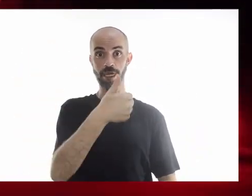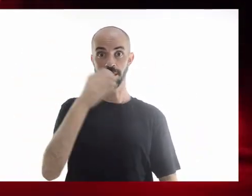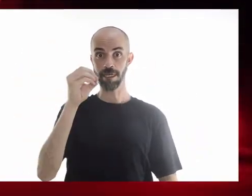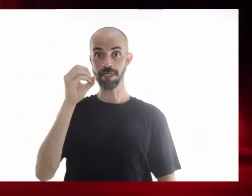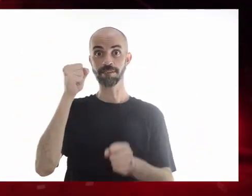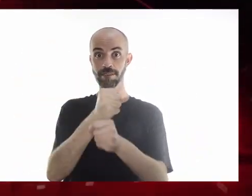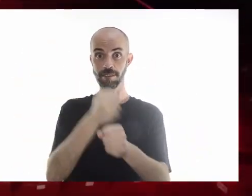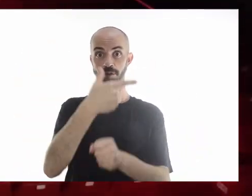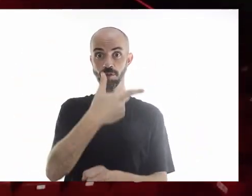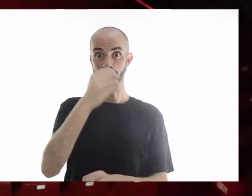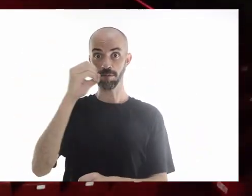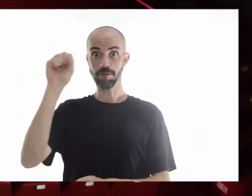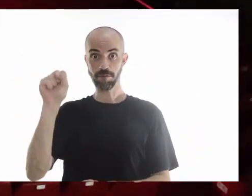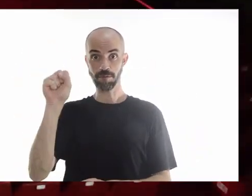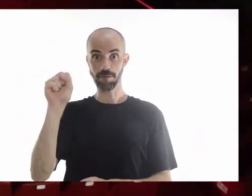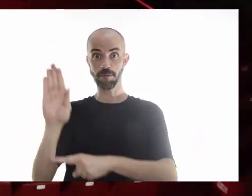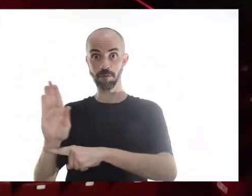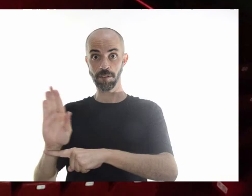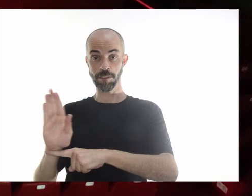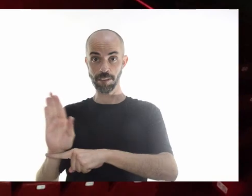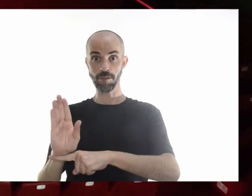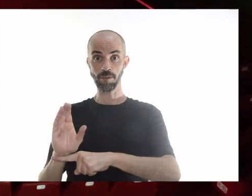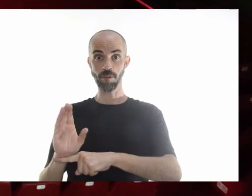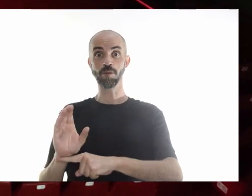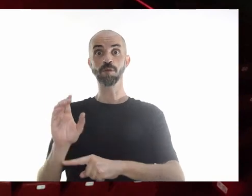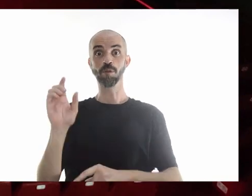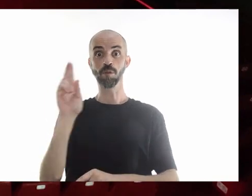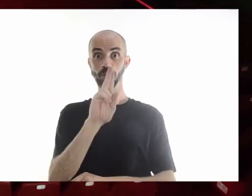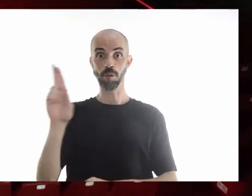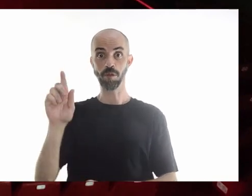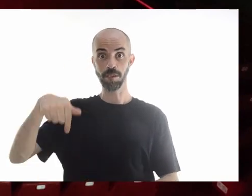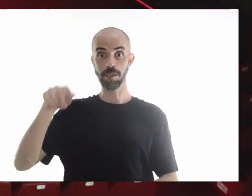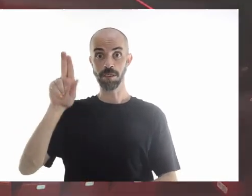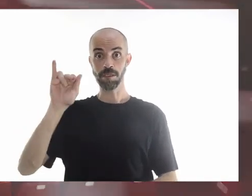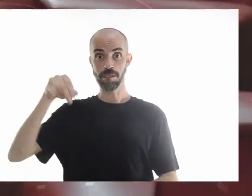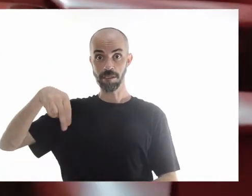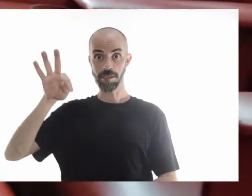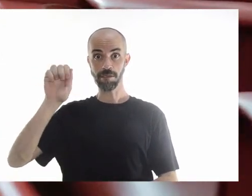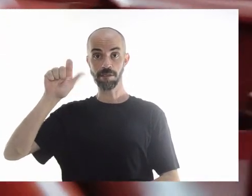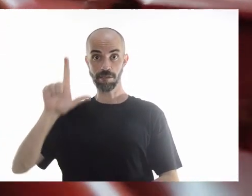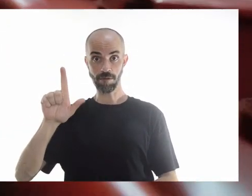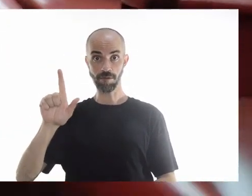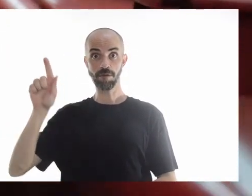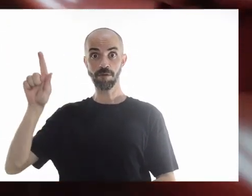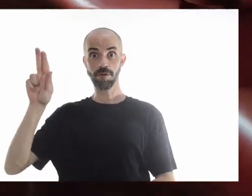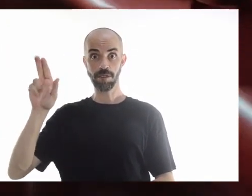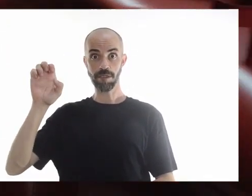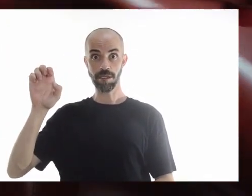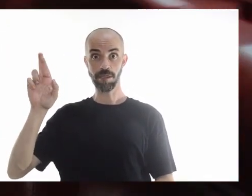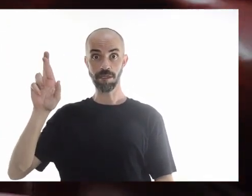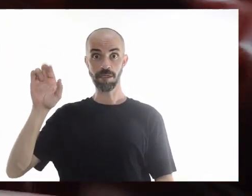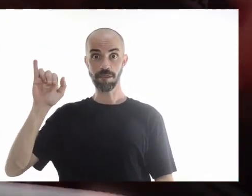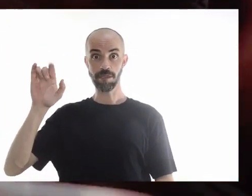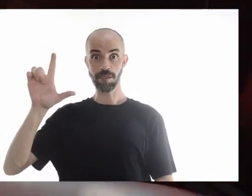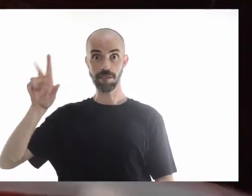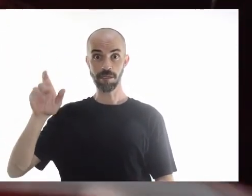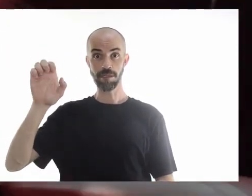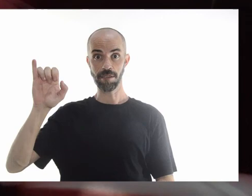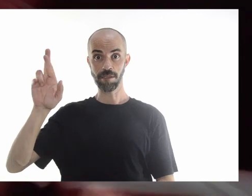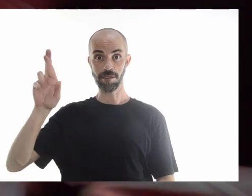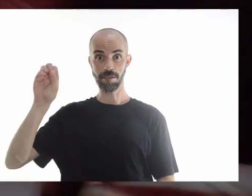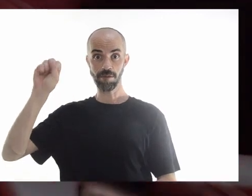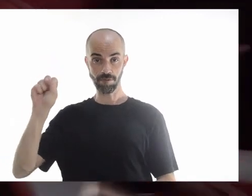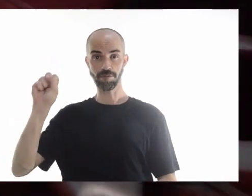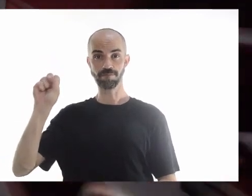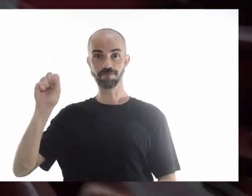de novembro de 2008, com a exibição do curta-metragem Quintal dos Guerrilheiros, produzido na cidade. Para encerrar, é importante ressaltar a